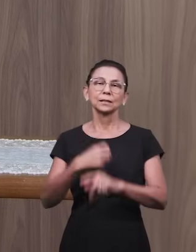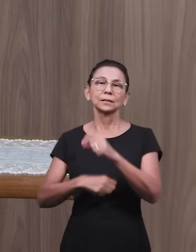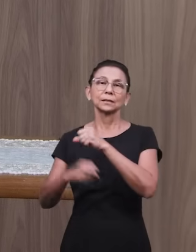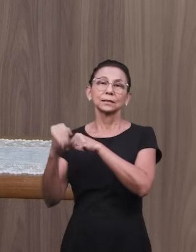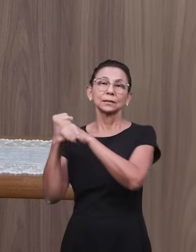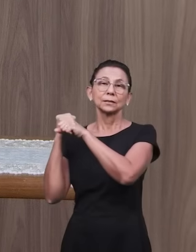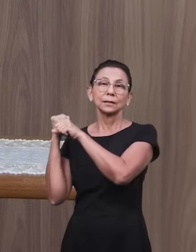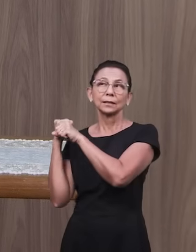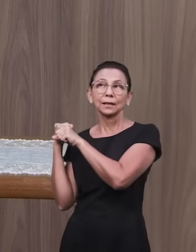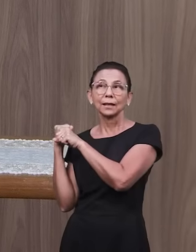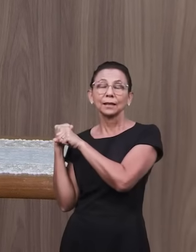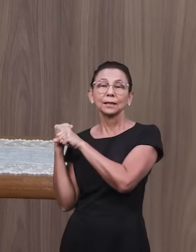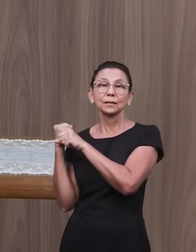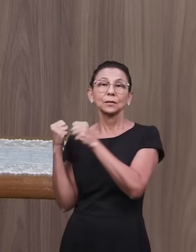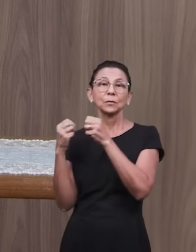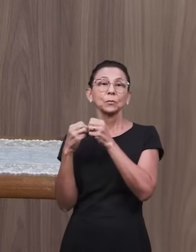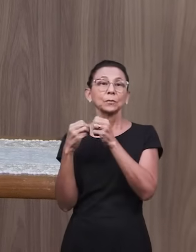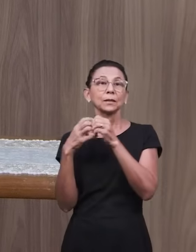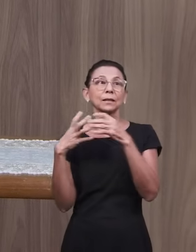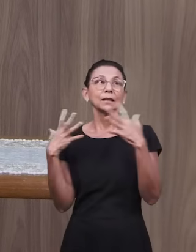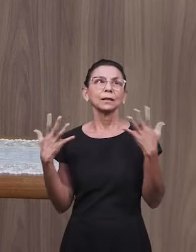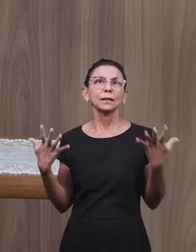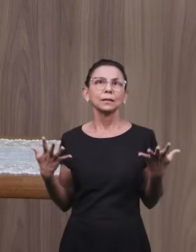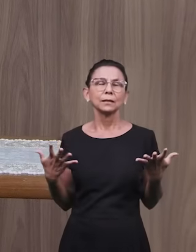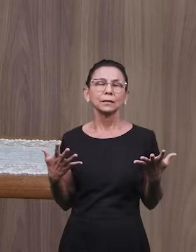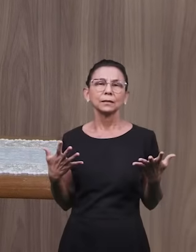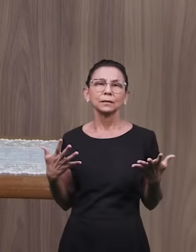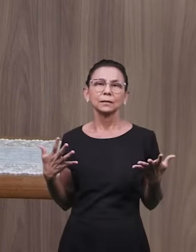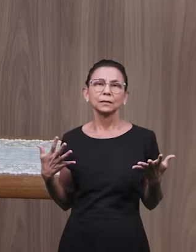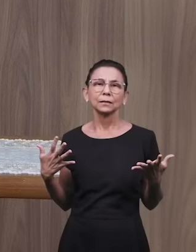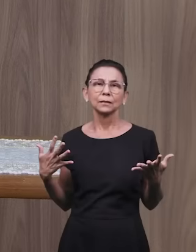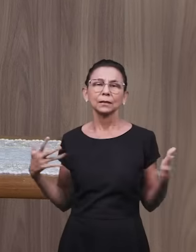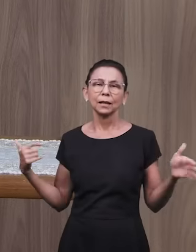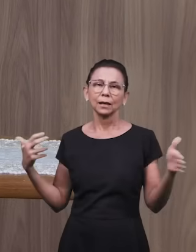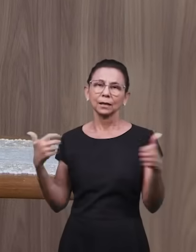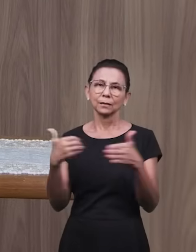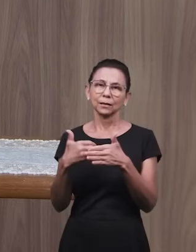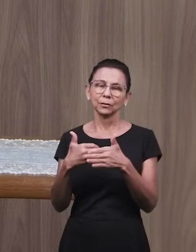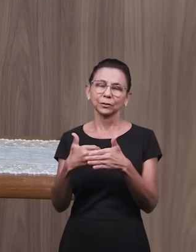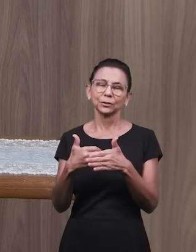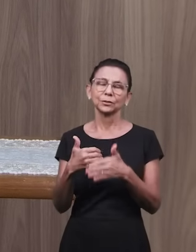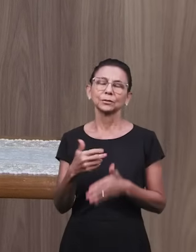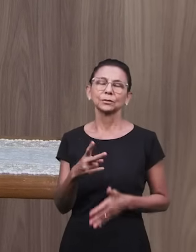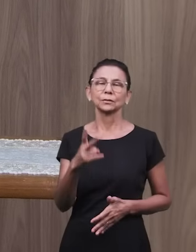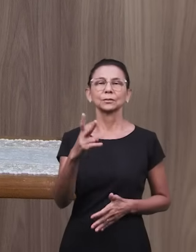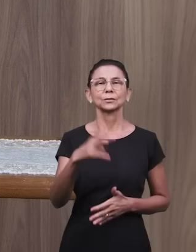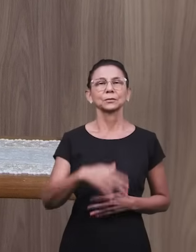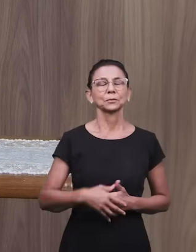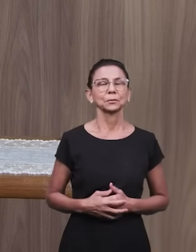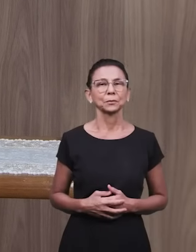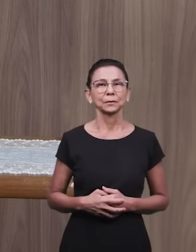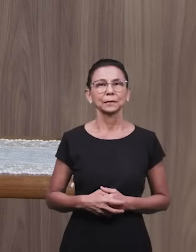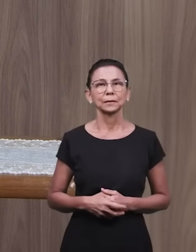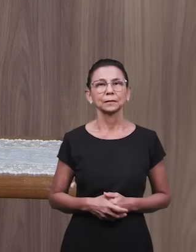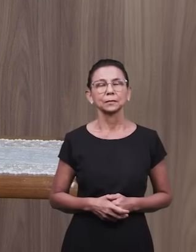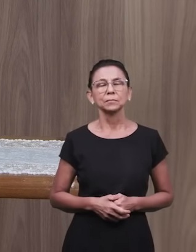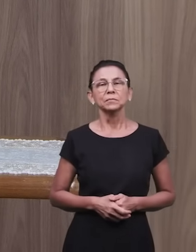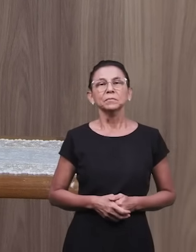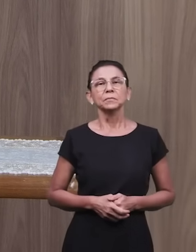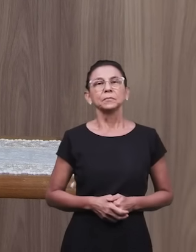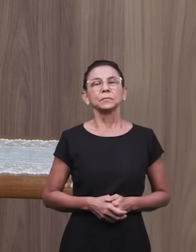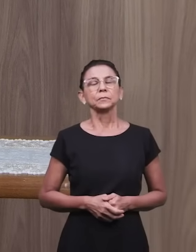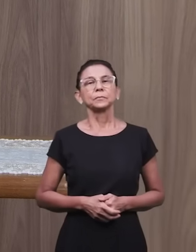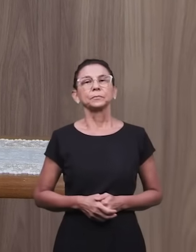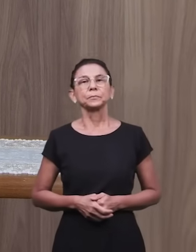na minha vida. Então, o novo nascimento, ele vem de um milagre, de um chamado